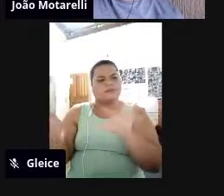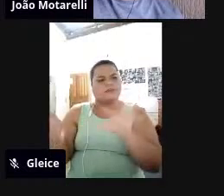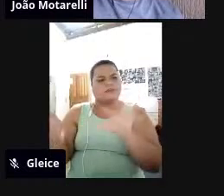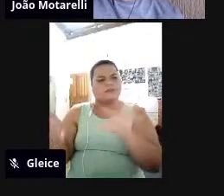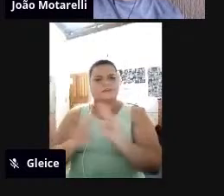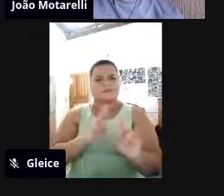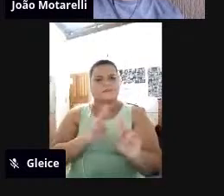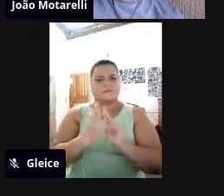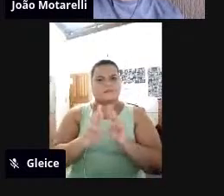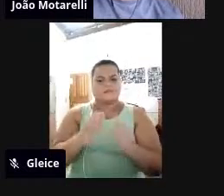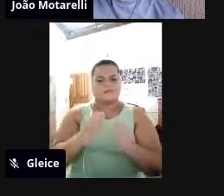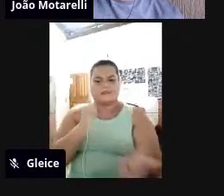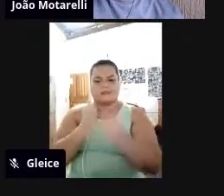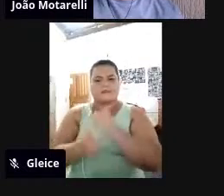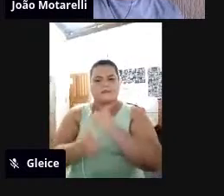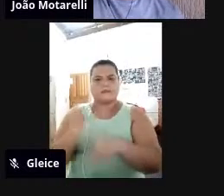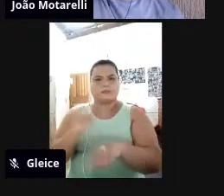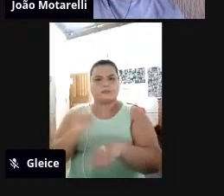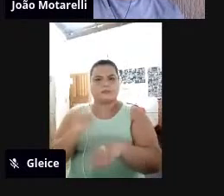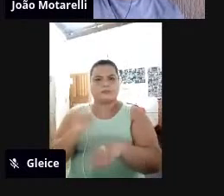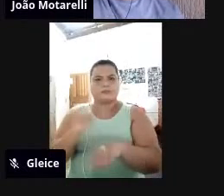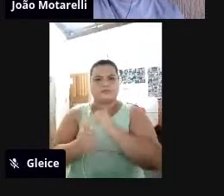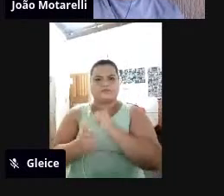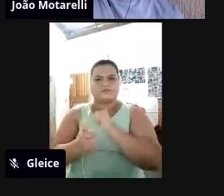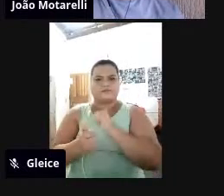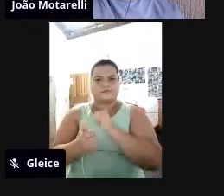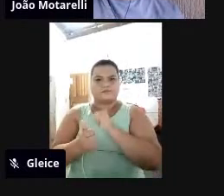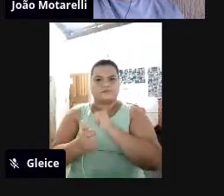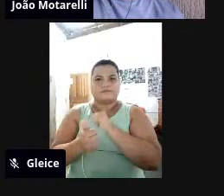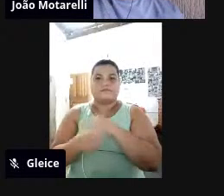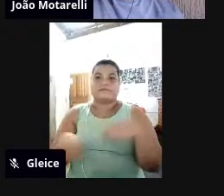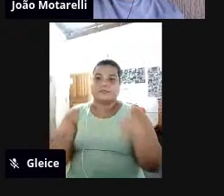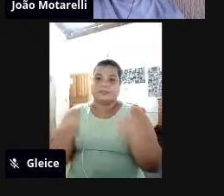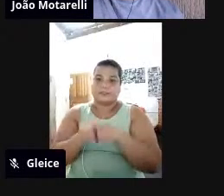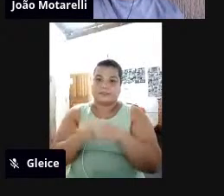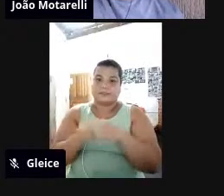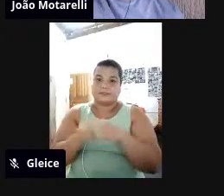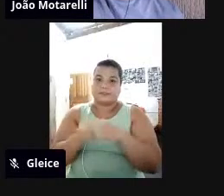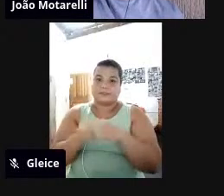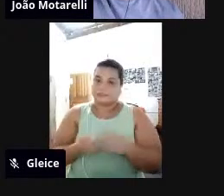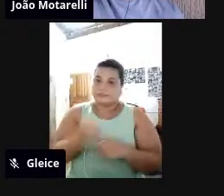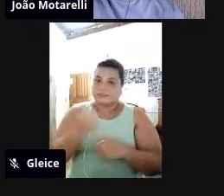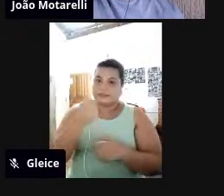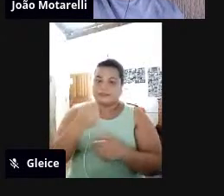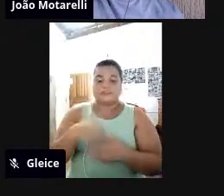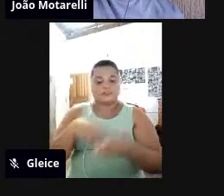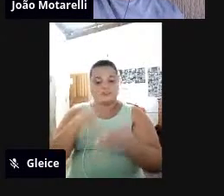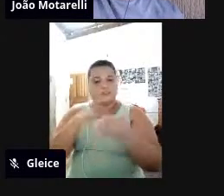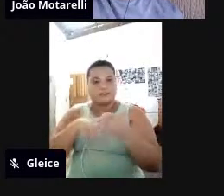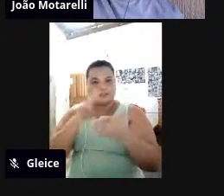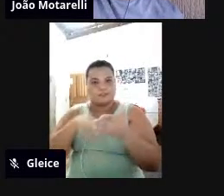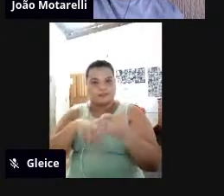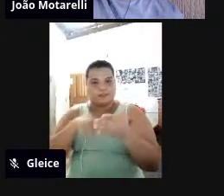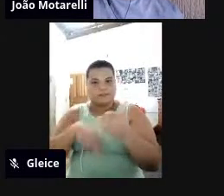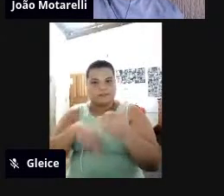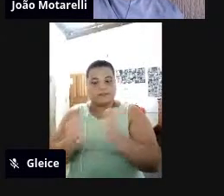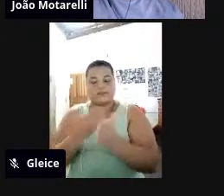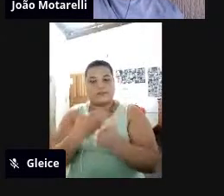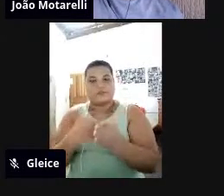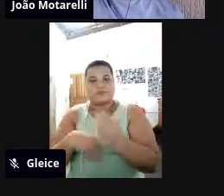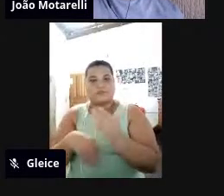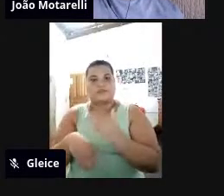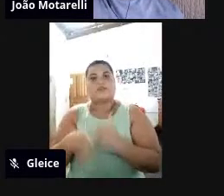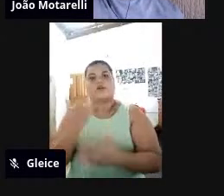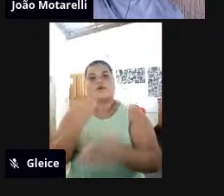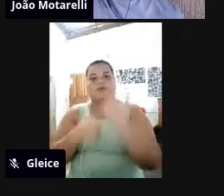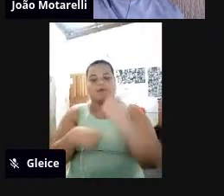esportiva através desses 4 elementos. E deixo aqui a sugestão de leitura também do livro Comida, Corpo e Comportamento Humano.